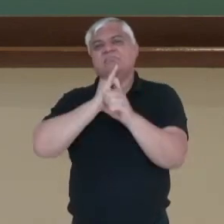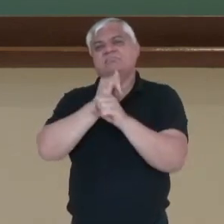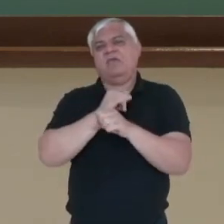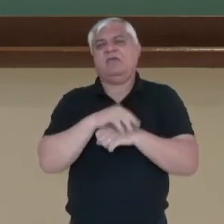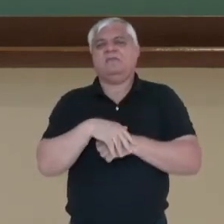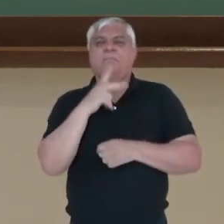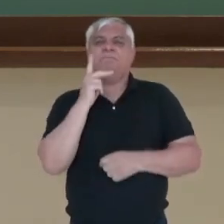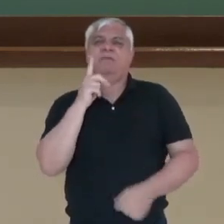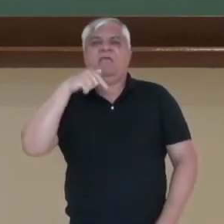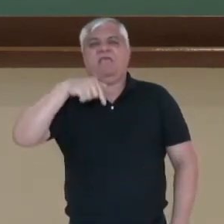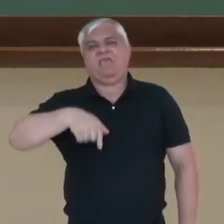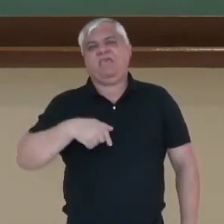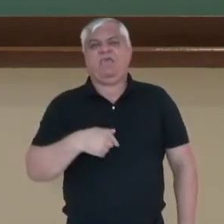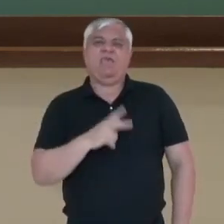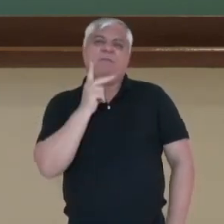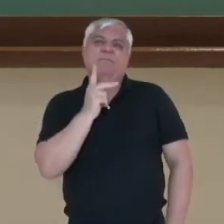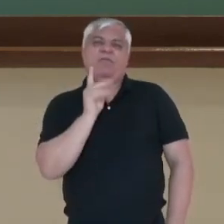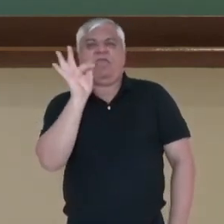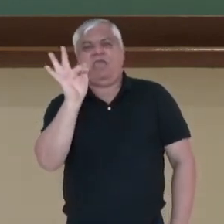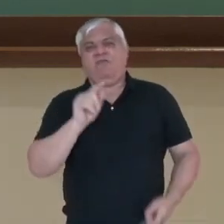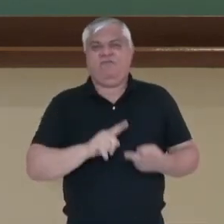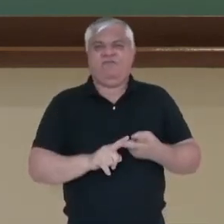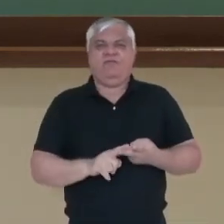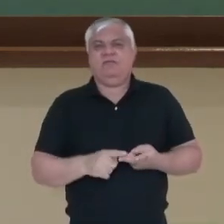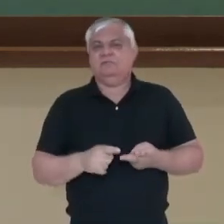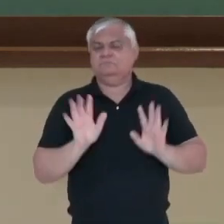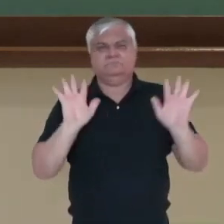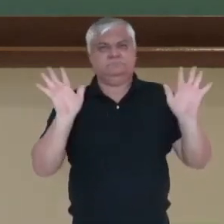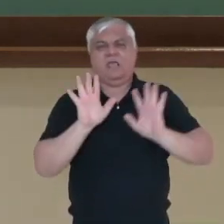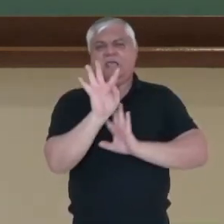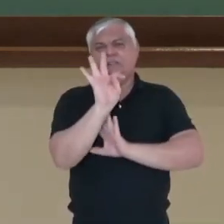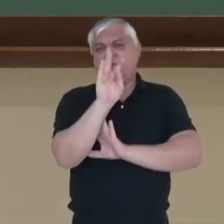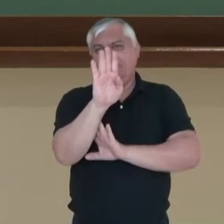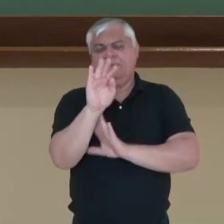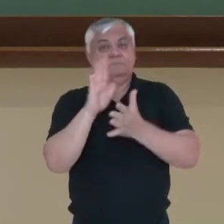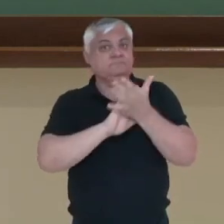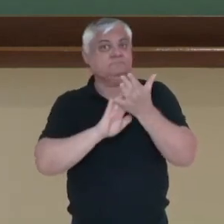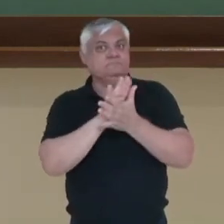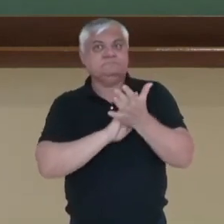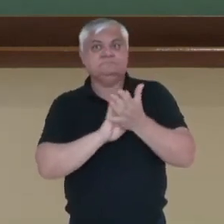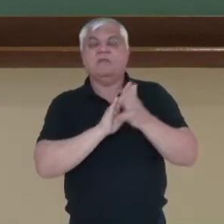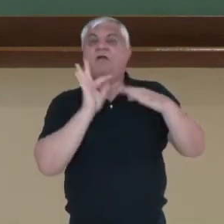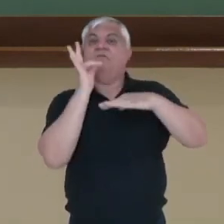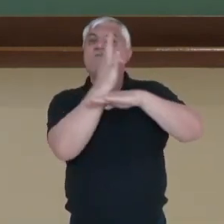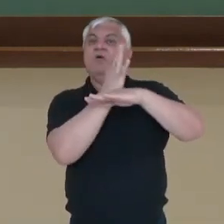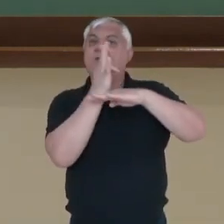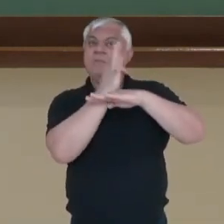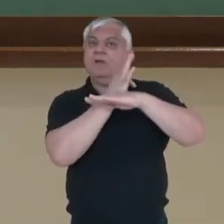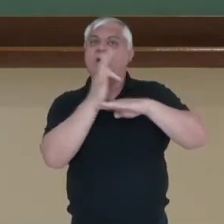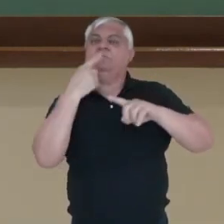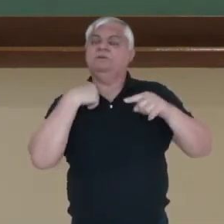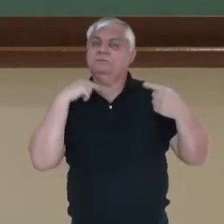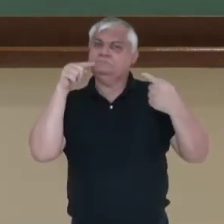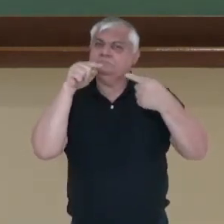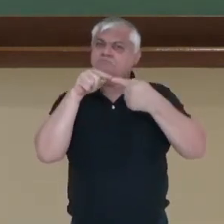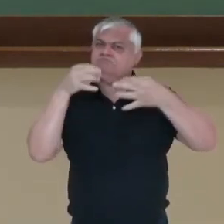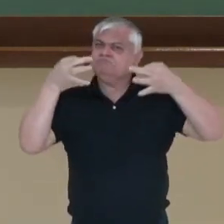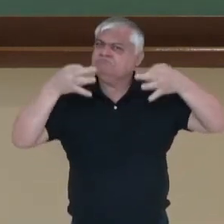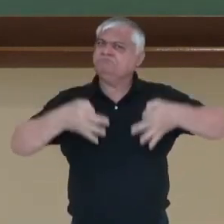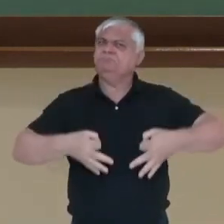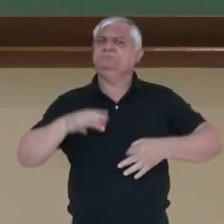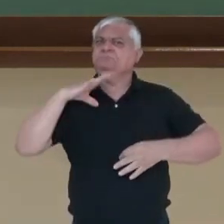PQ, PF, TB. Eu tenho que usar a precisão, a objetividade e